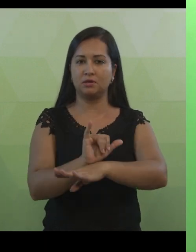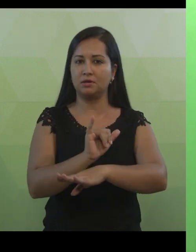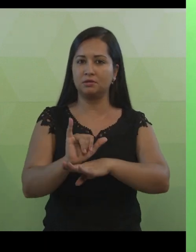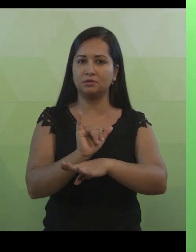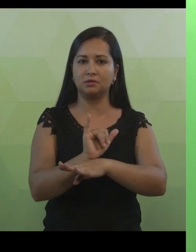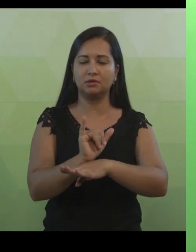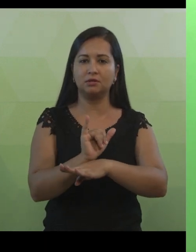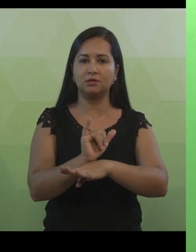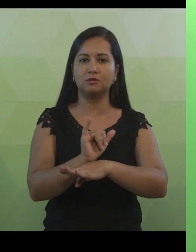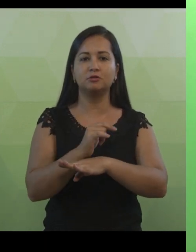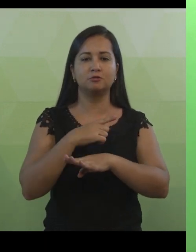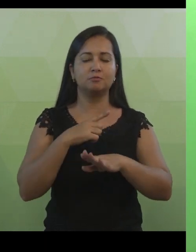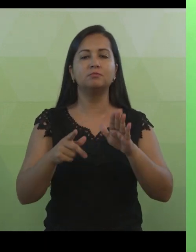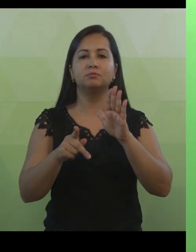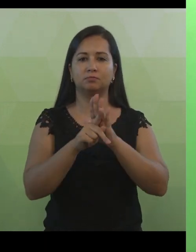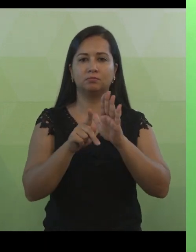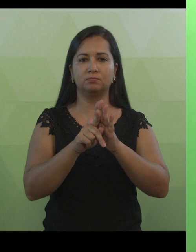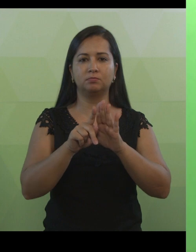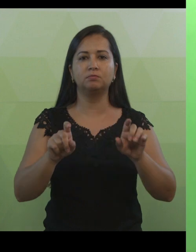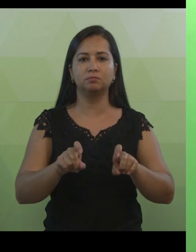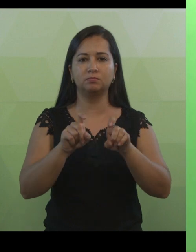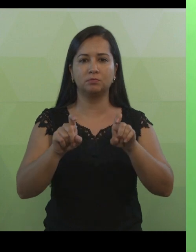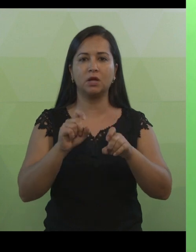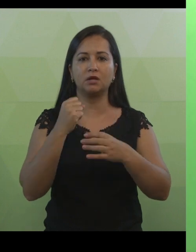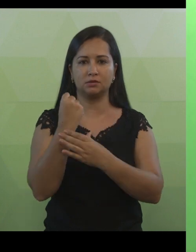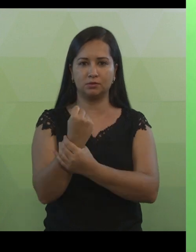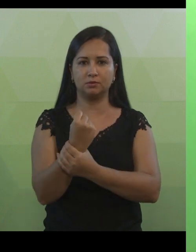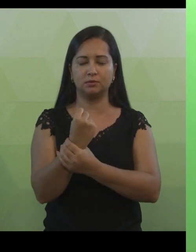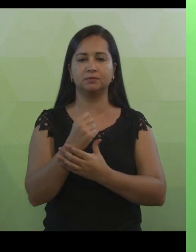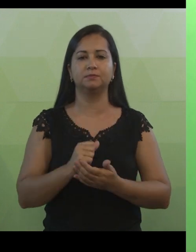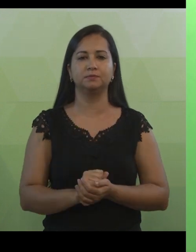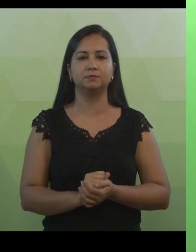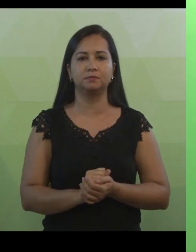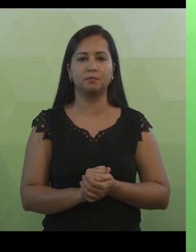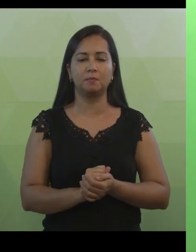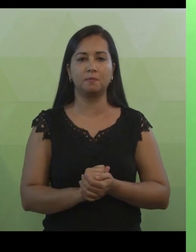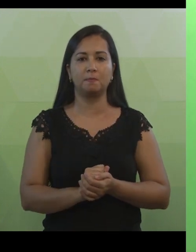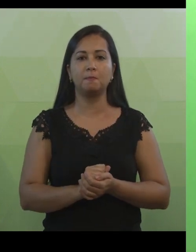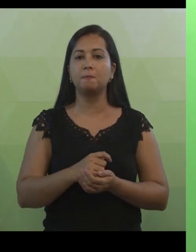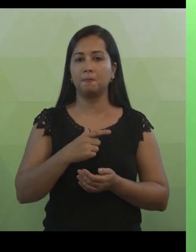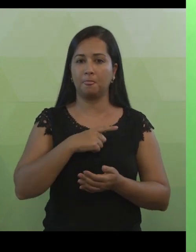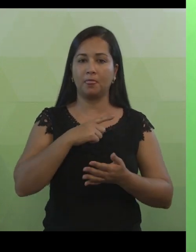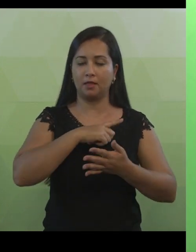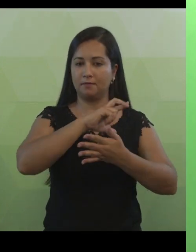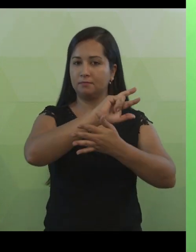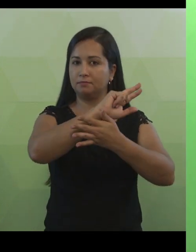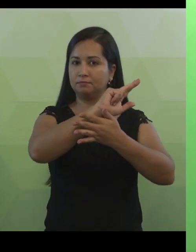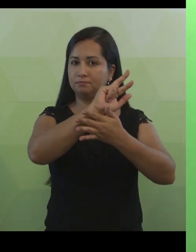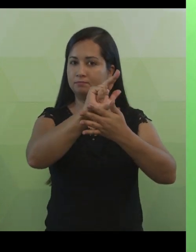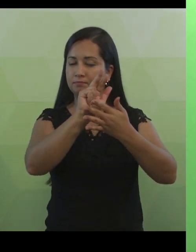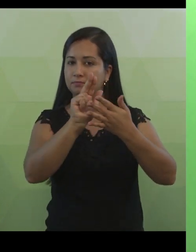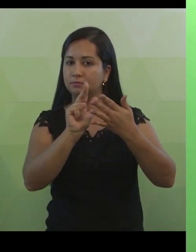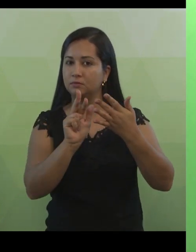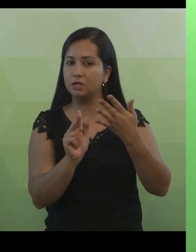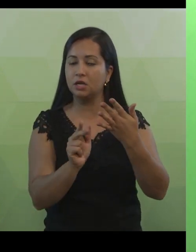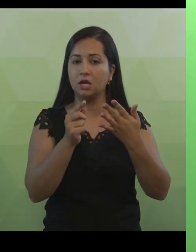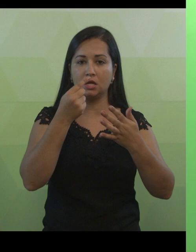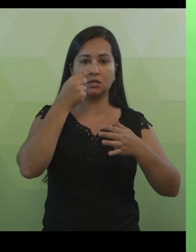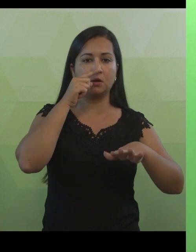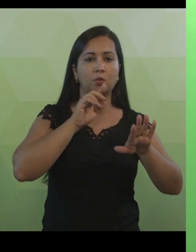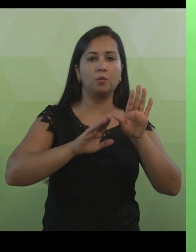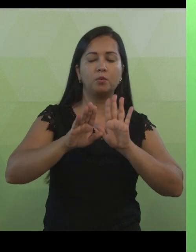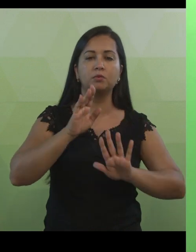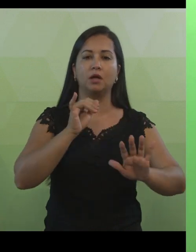seguro, que são a identificação e autenticação dos usuários, técnicas de criptografia para evitar acesso não autorizados